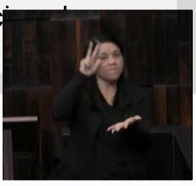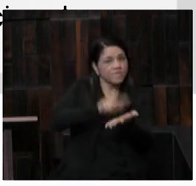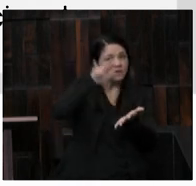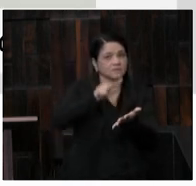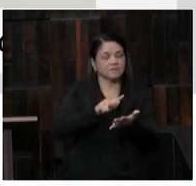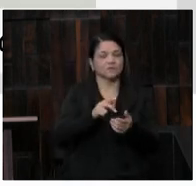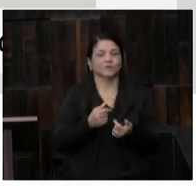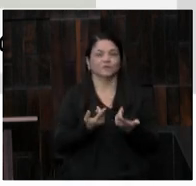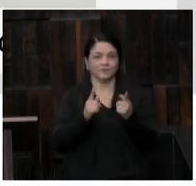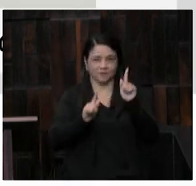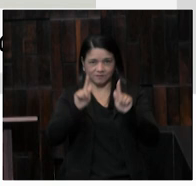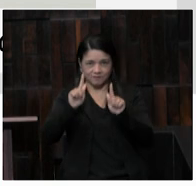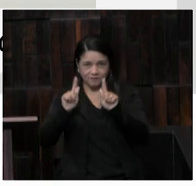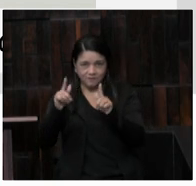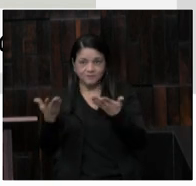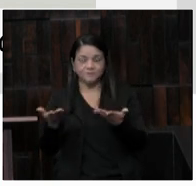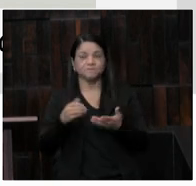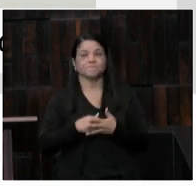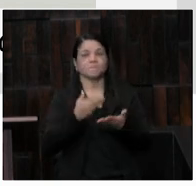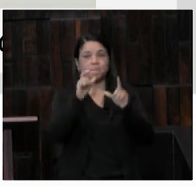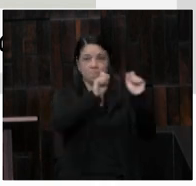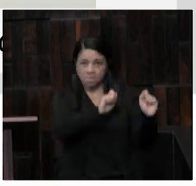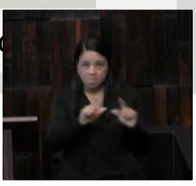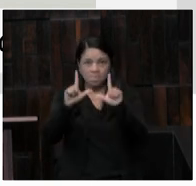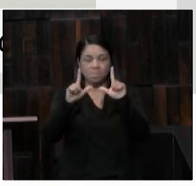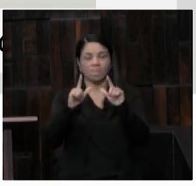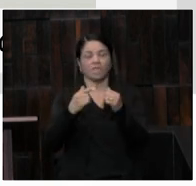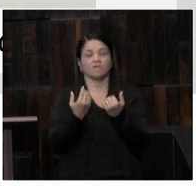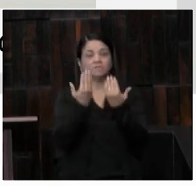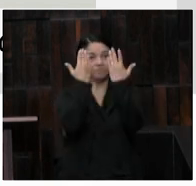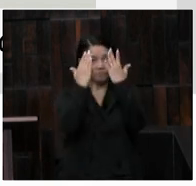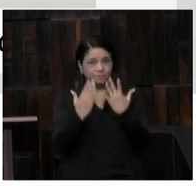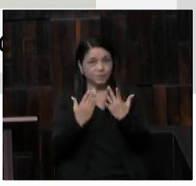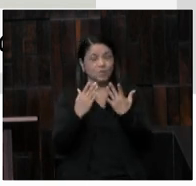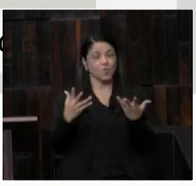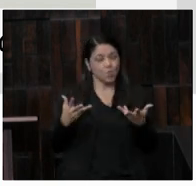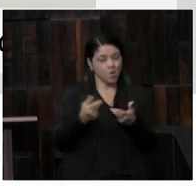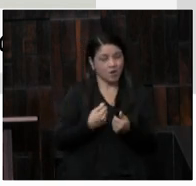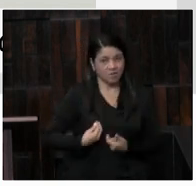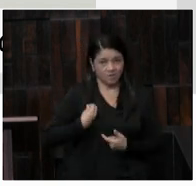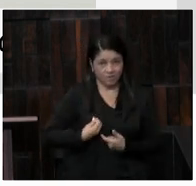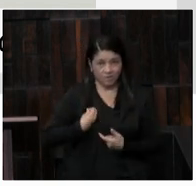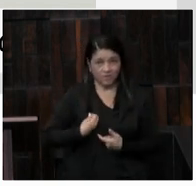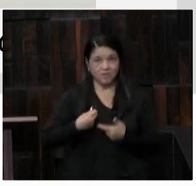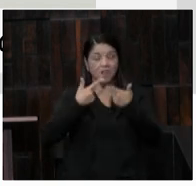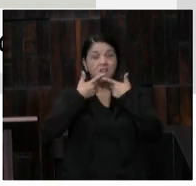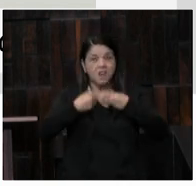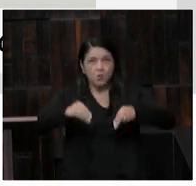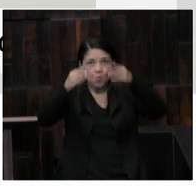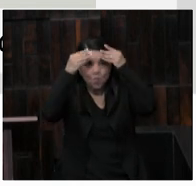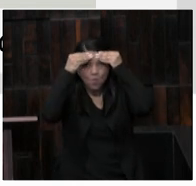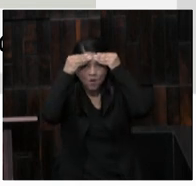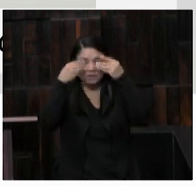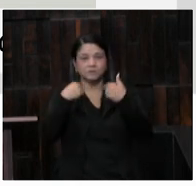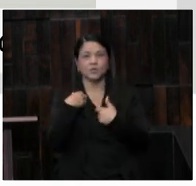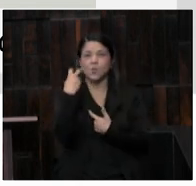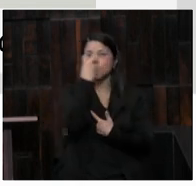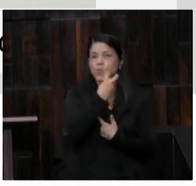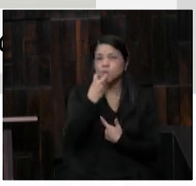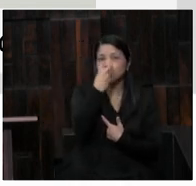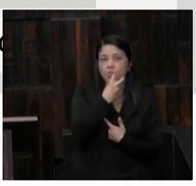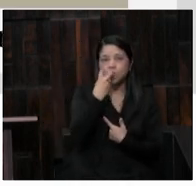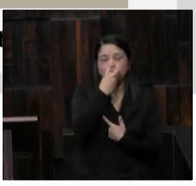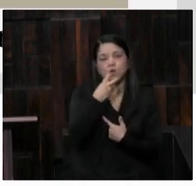escala. Pode passar, por favor? Teremos a avaliação da qualidade de vida, da linguagem e da oralidade dessa